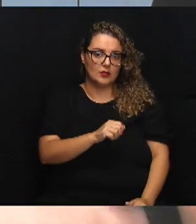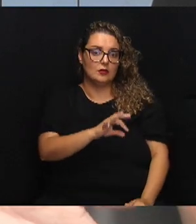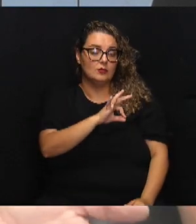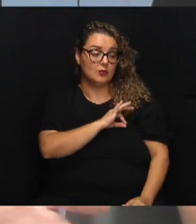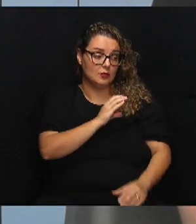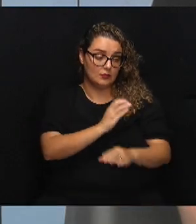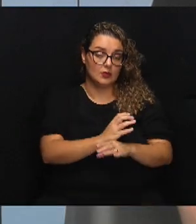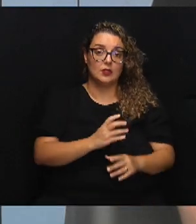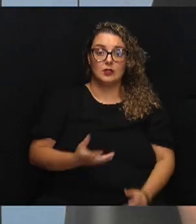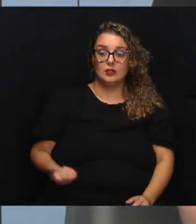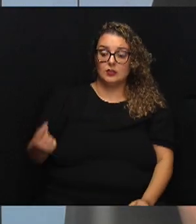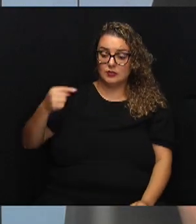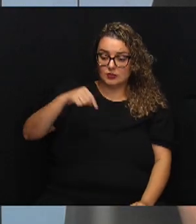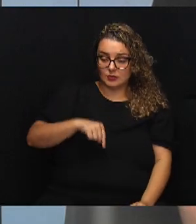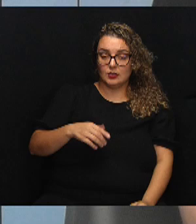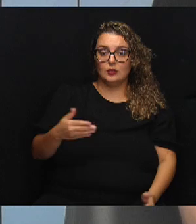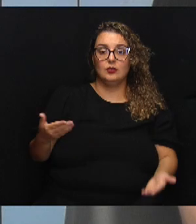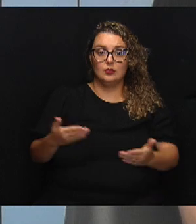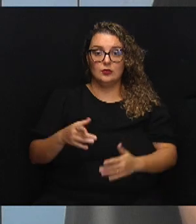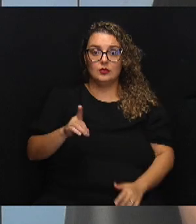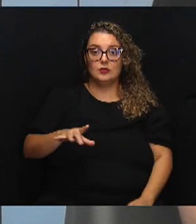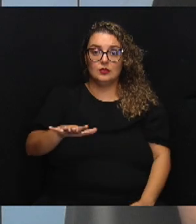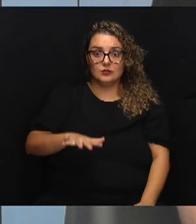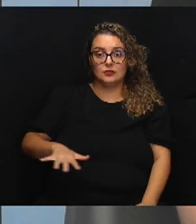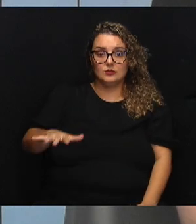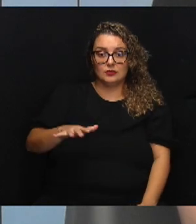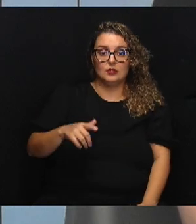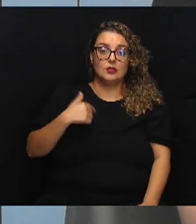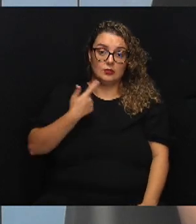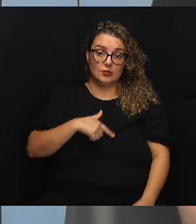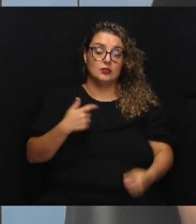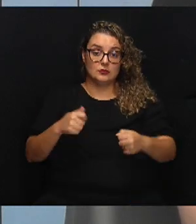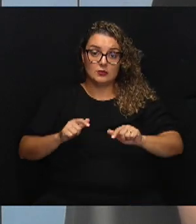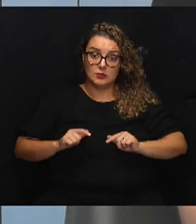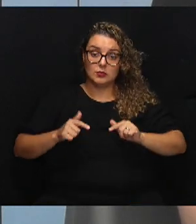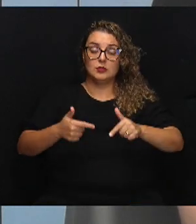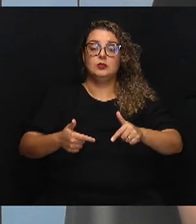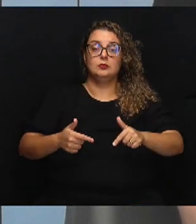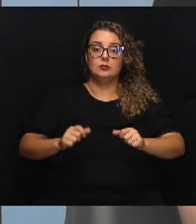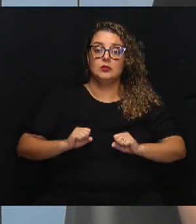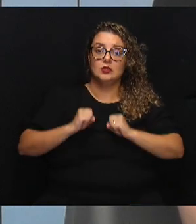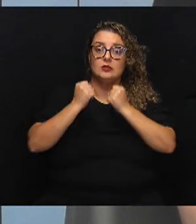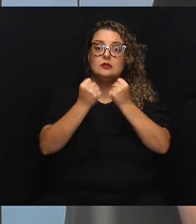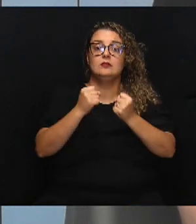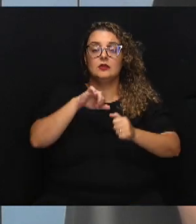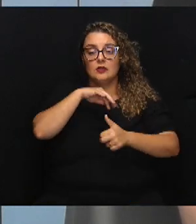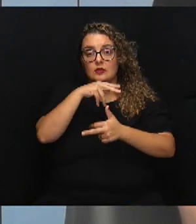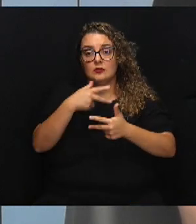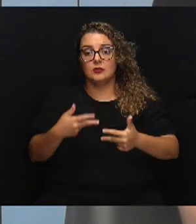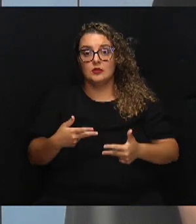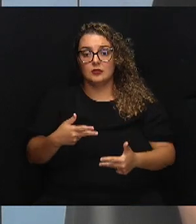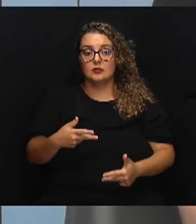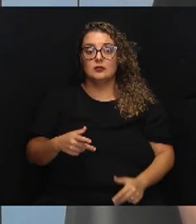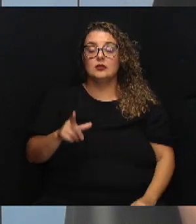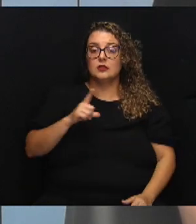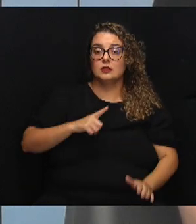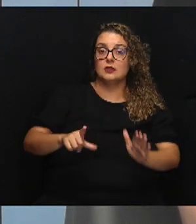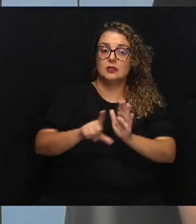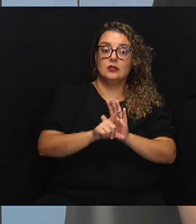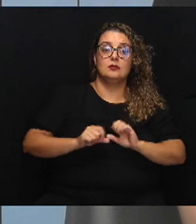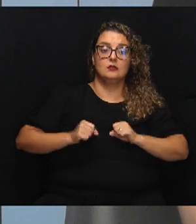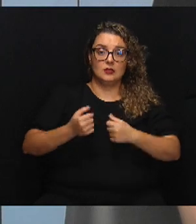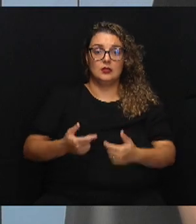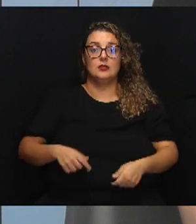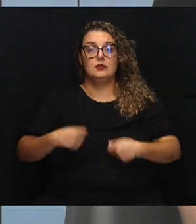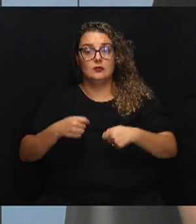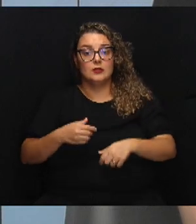assim, que está vindo hoje para o departamento. A gente precisa lutar para defender os animais, assim, tem leis que defendam eles, a gente precisa pôr